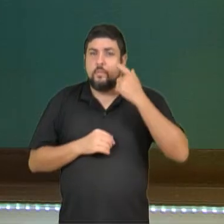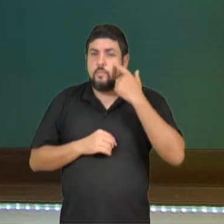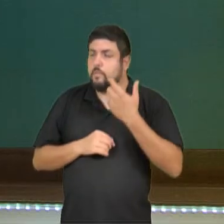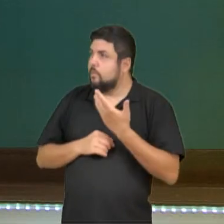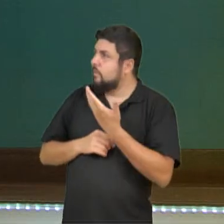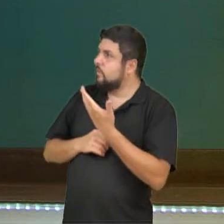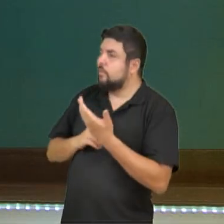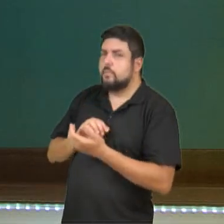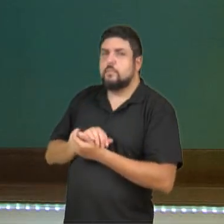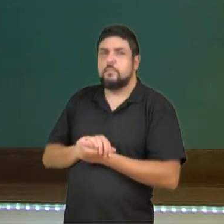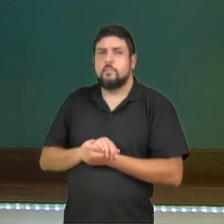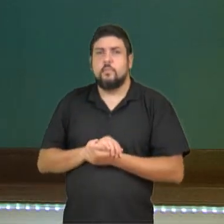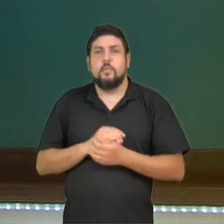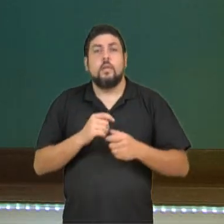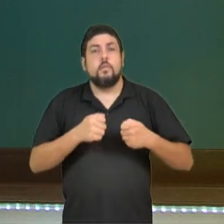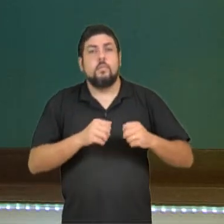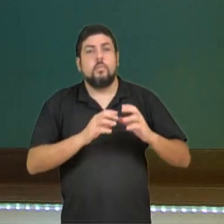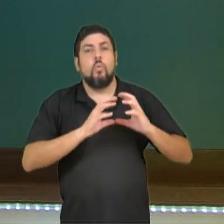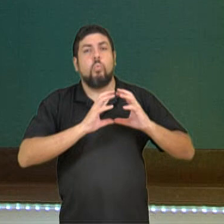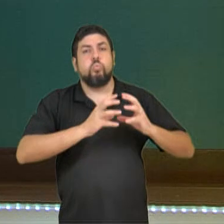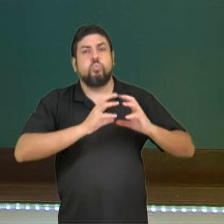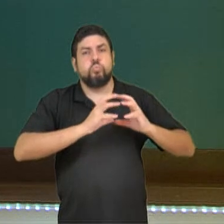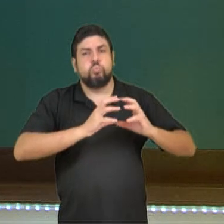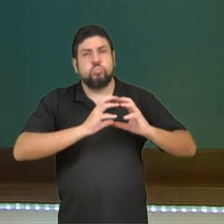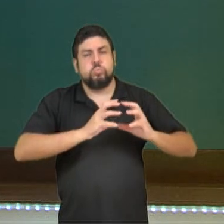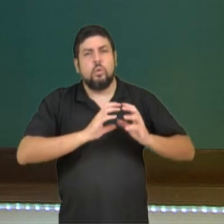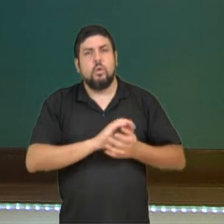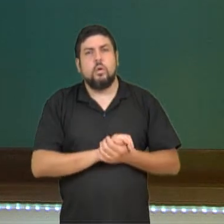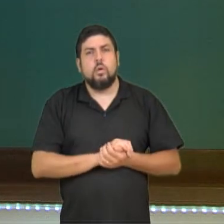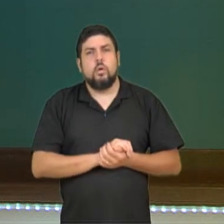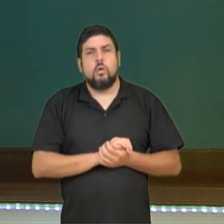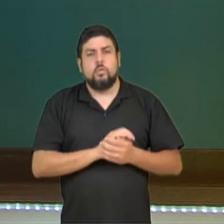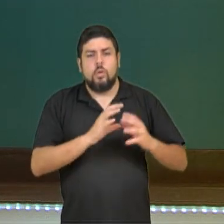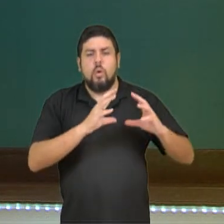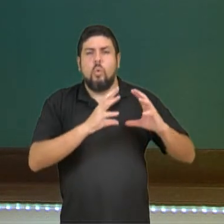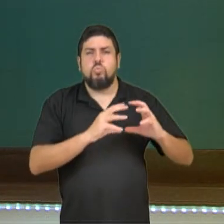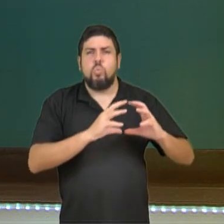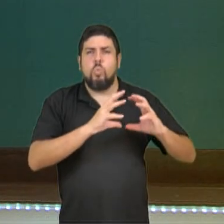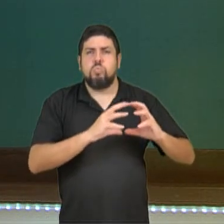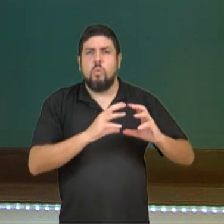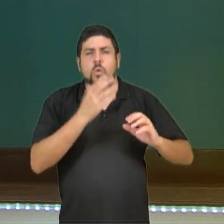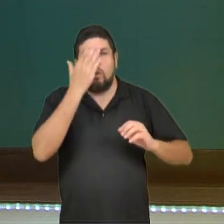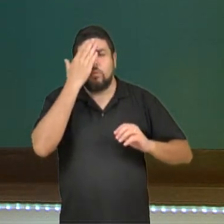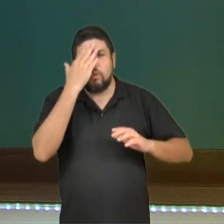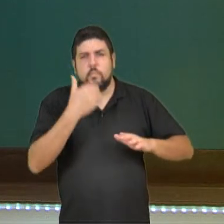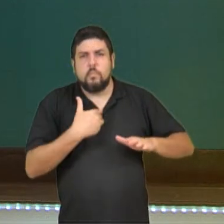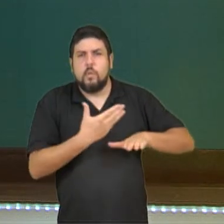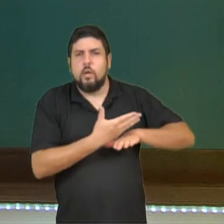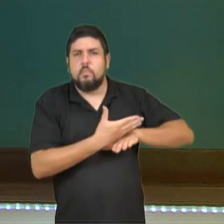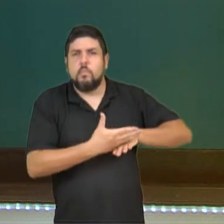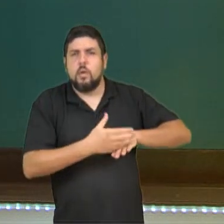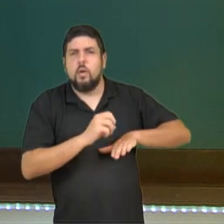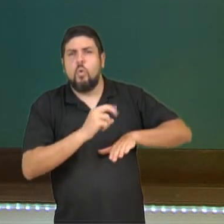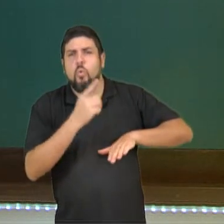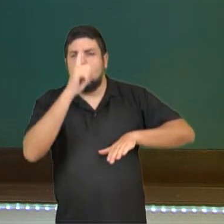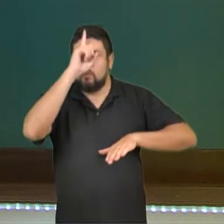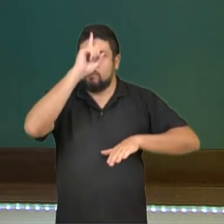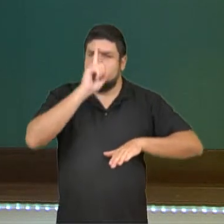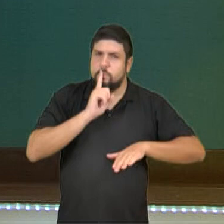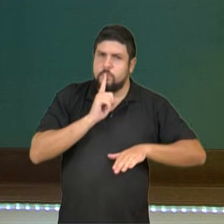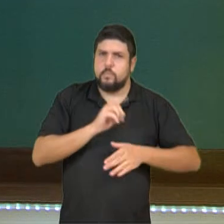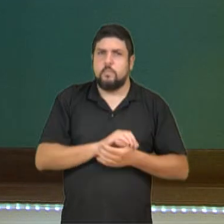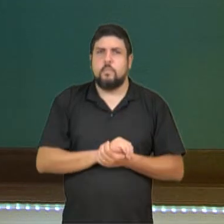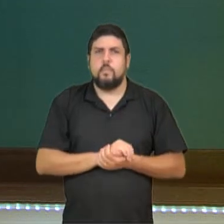de softballs, que são as bolas, né? Vocês já sabem que elas são brancas ou amarelo neon. Elas